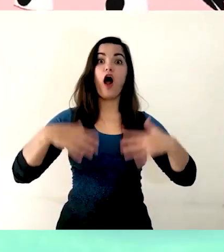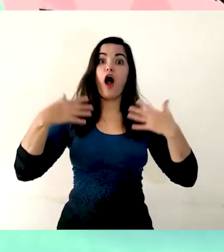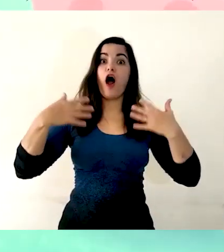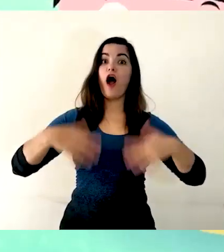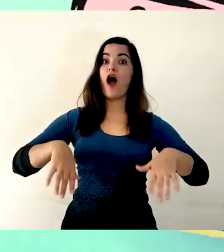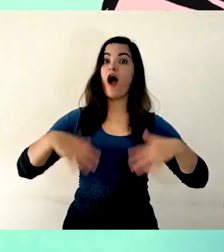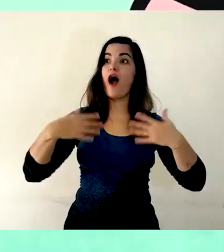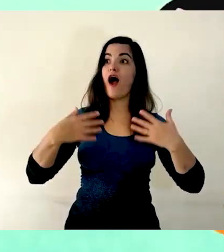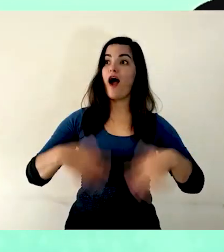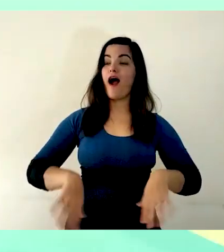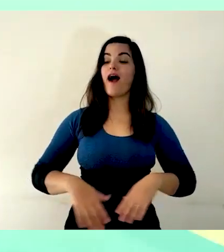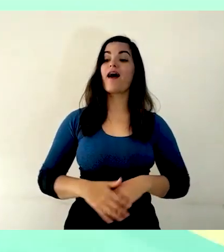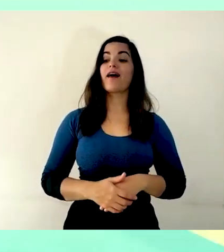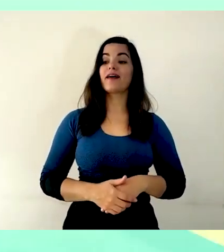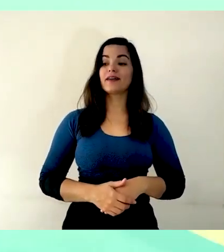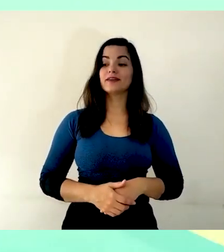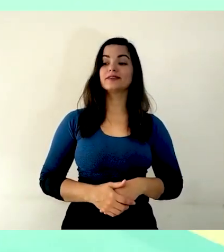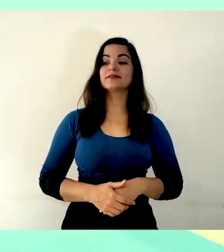Oh!